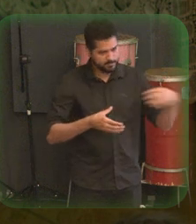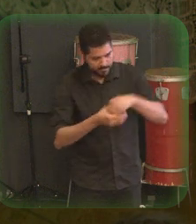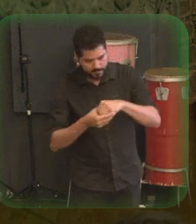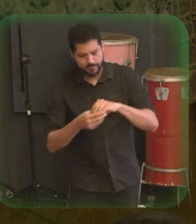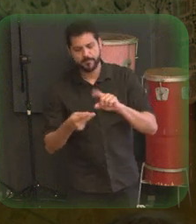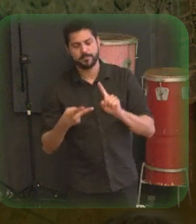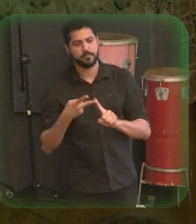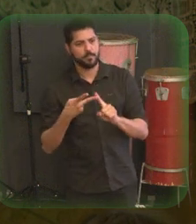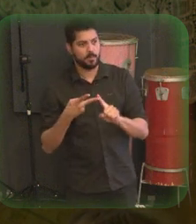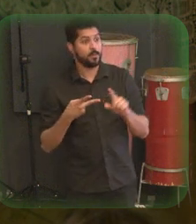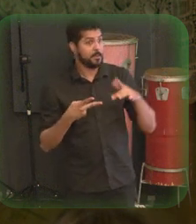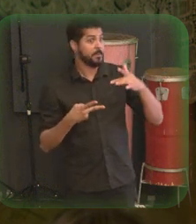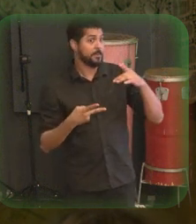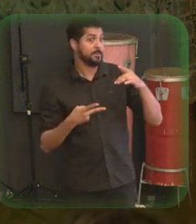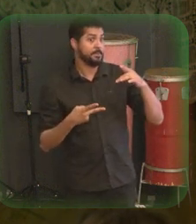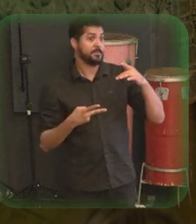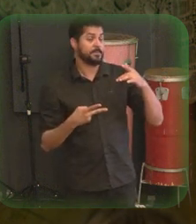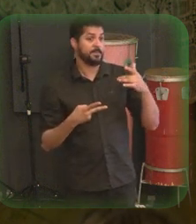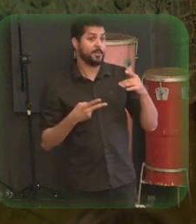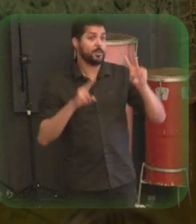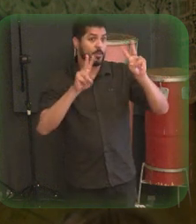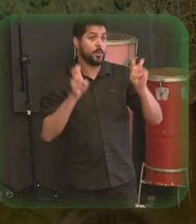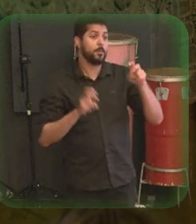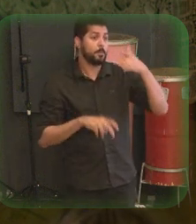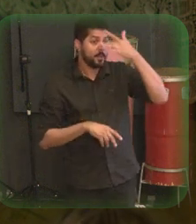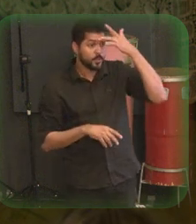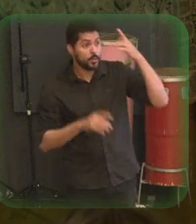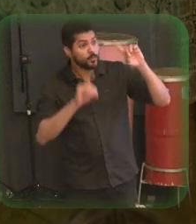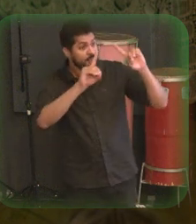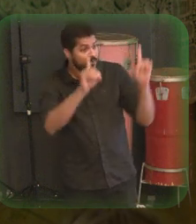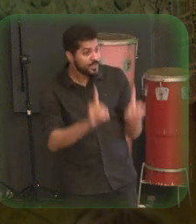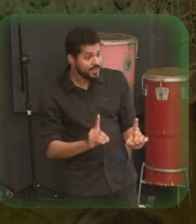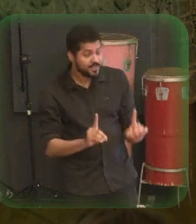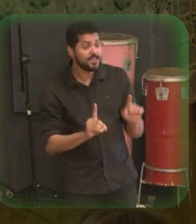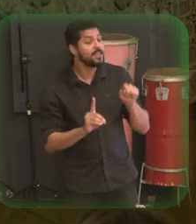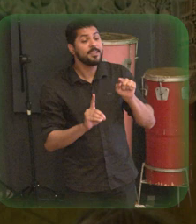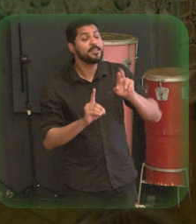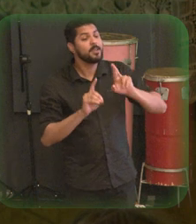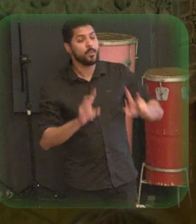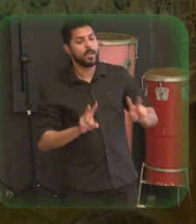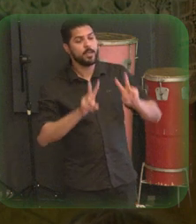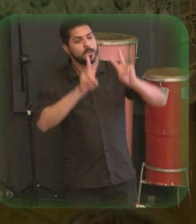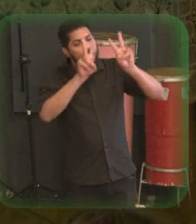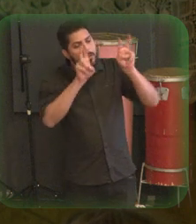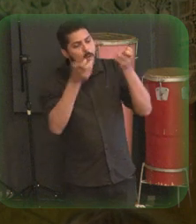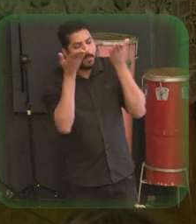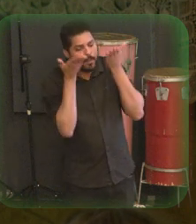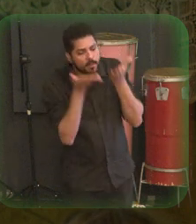E a questão das pessoas com deficiência não são as pessoas com deficiência, mas é